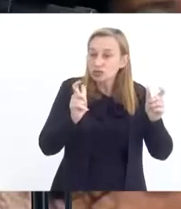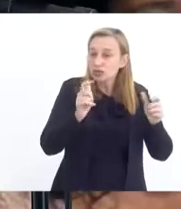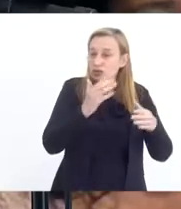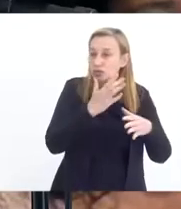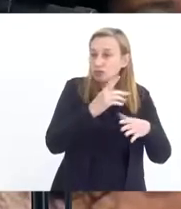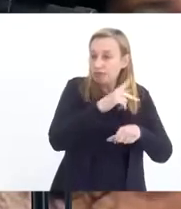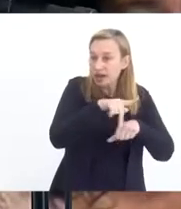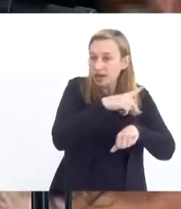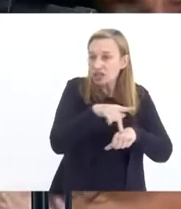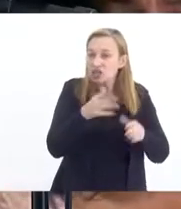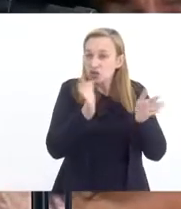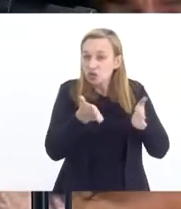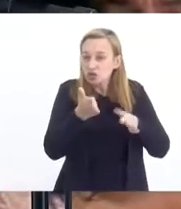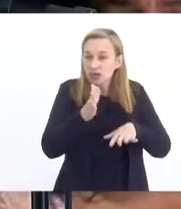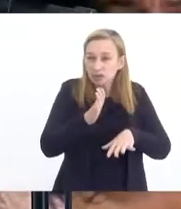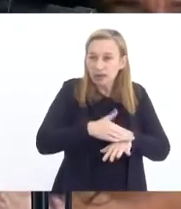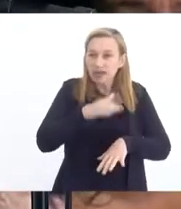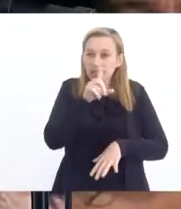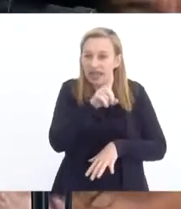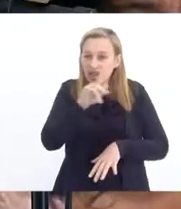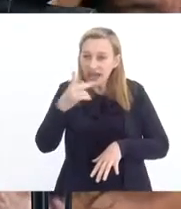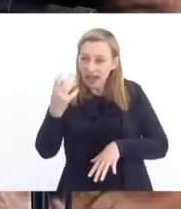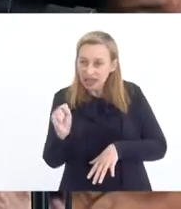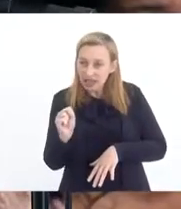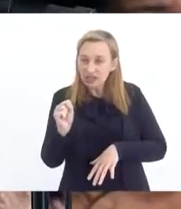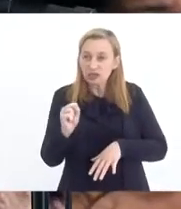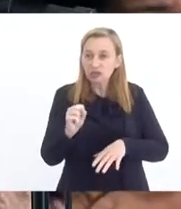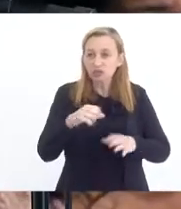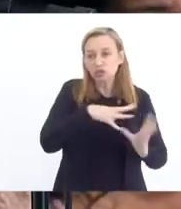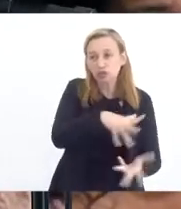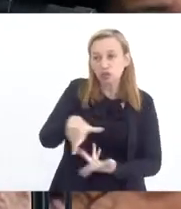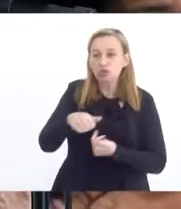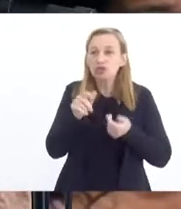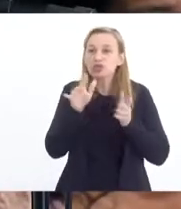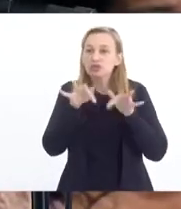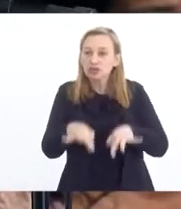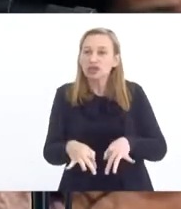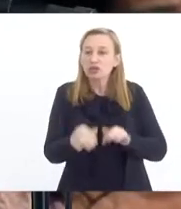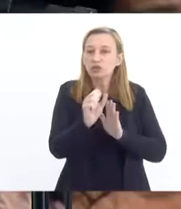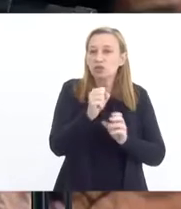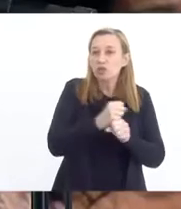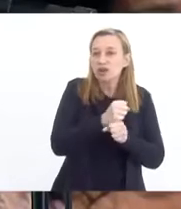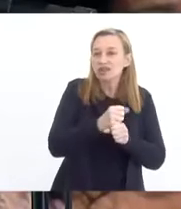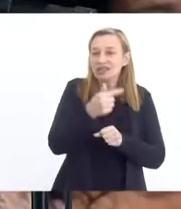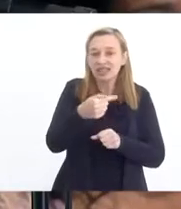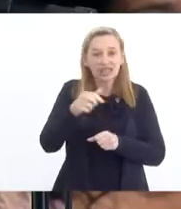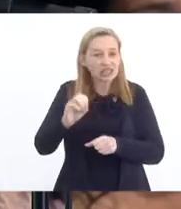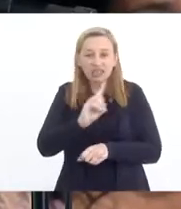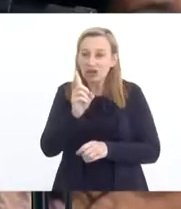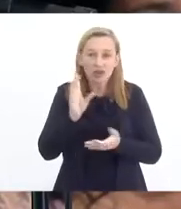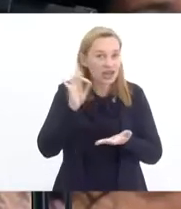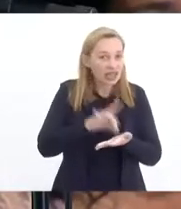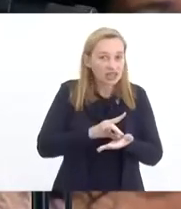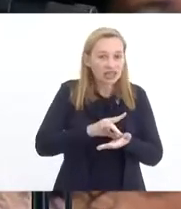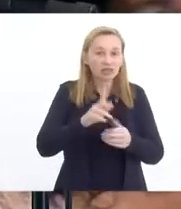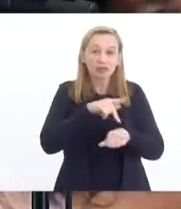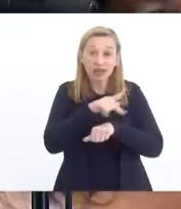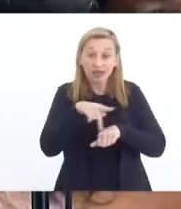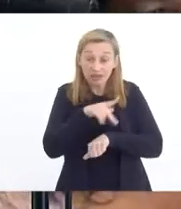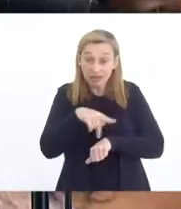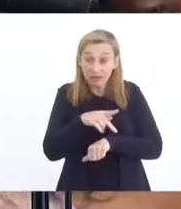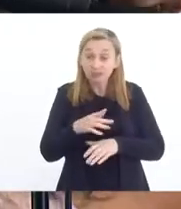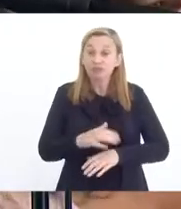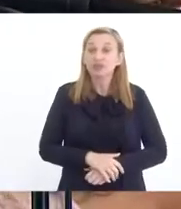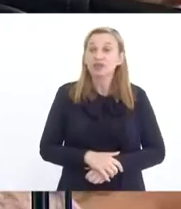hoje tem um dos maiores IDHs do mundo e que, ao final da década de 70, não era essa a realidade daquele país.